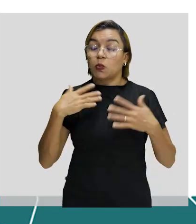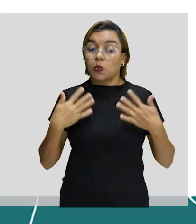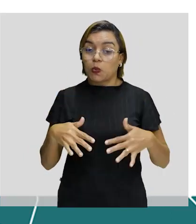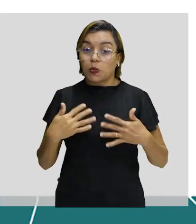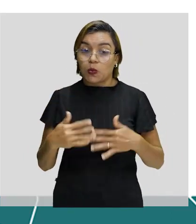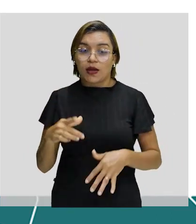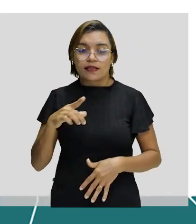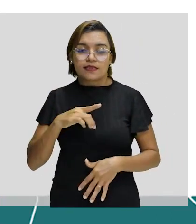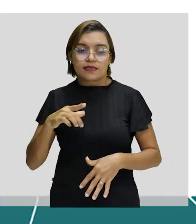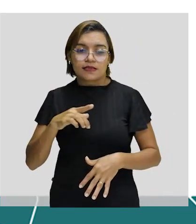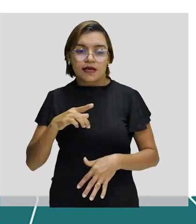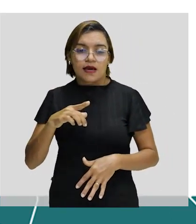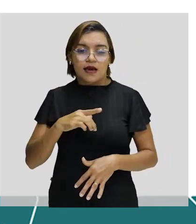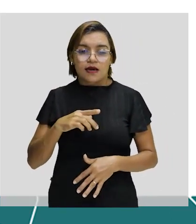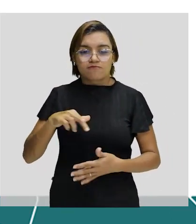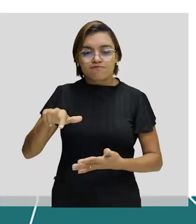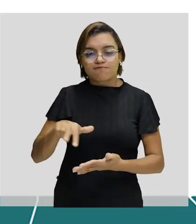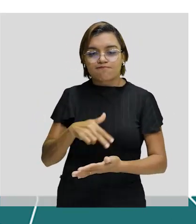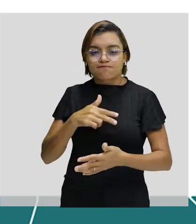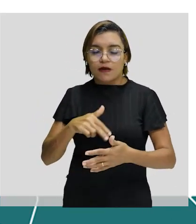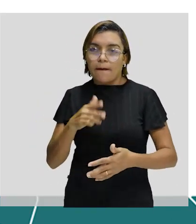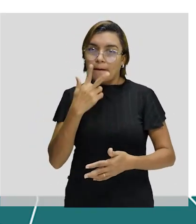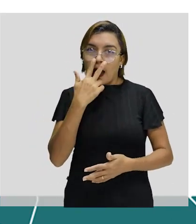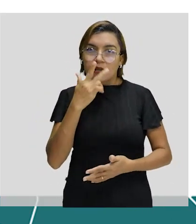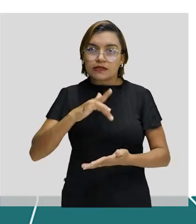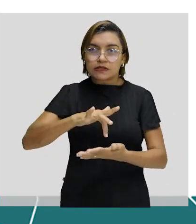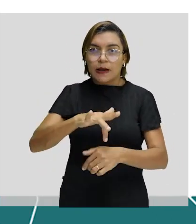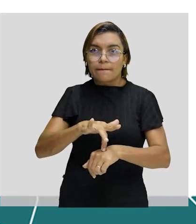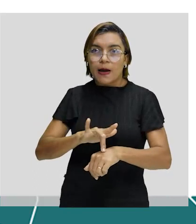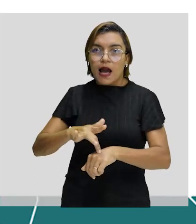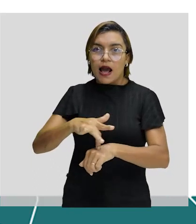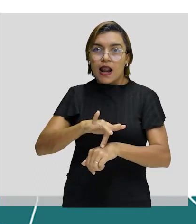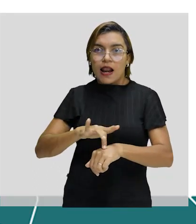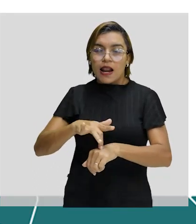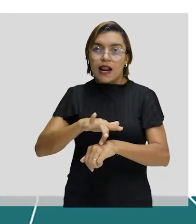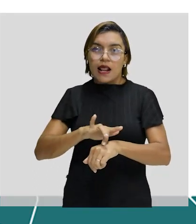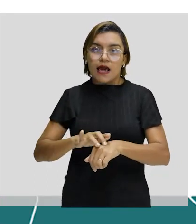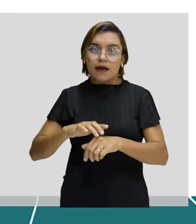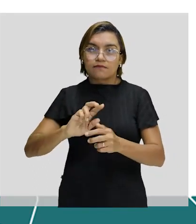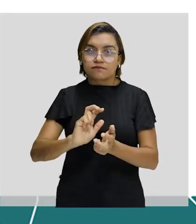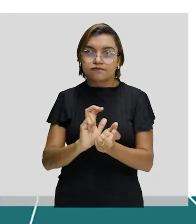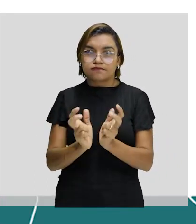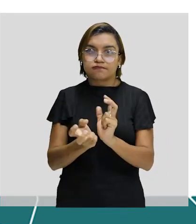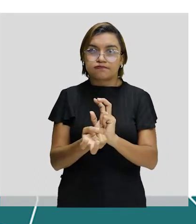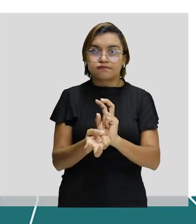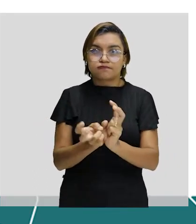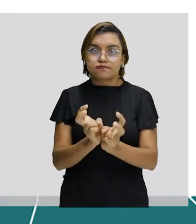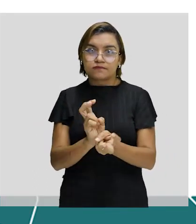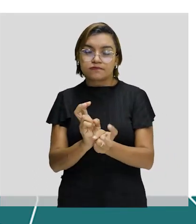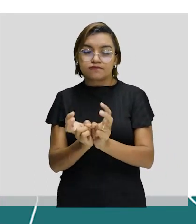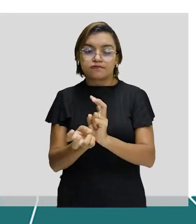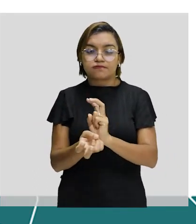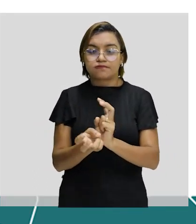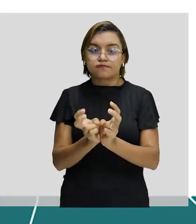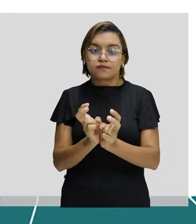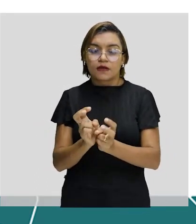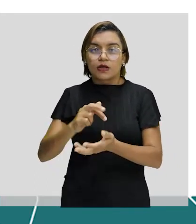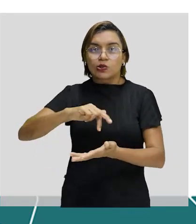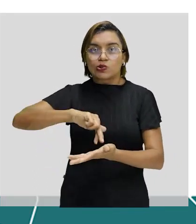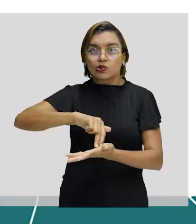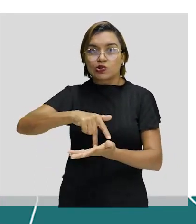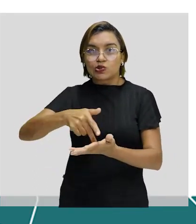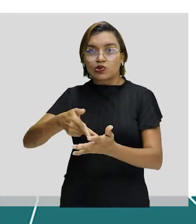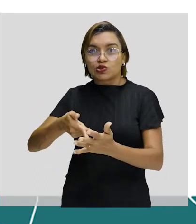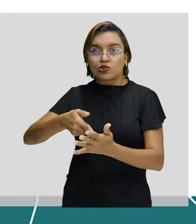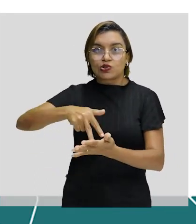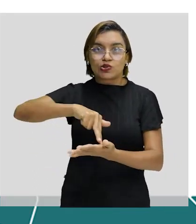A coreografia combina passos de balé, capoeira, malabarismo, rodopios,